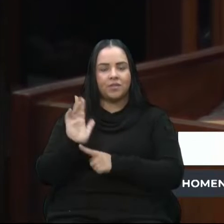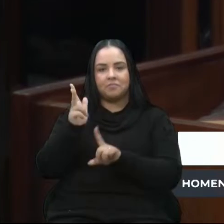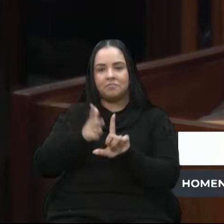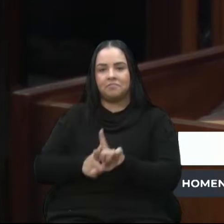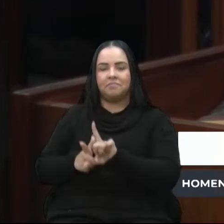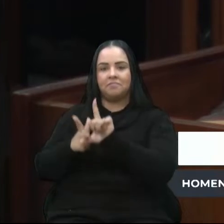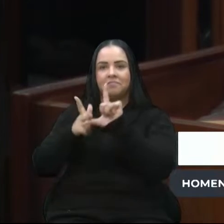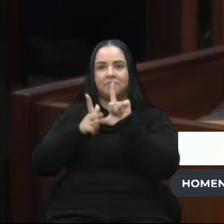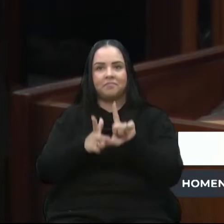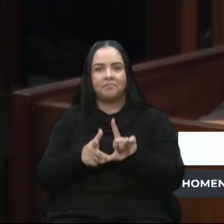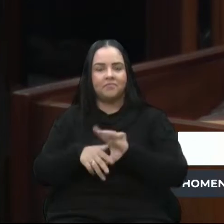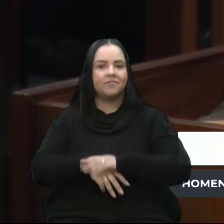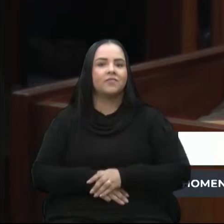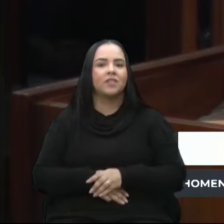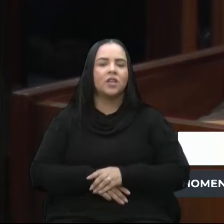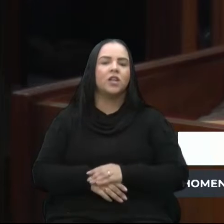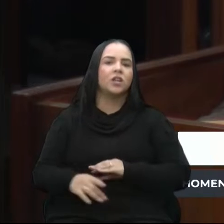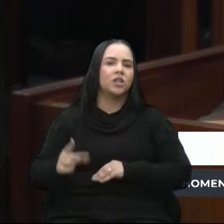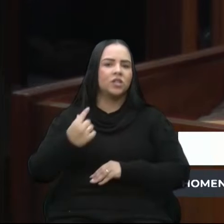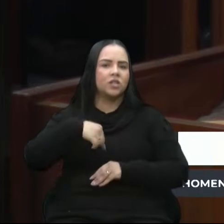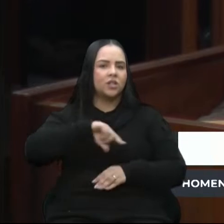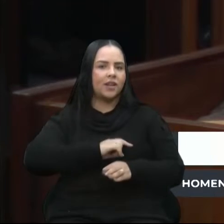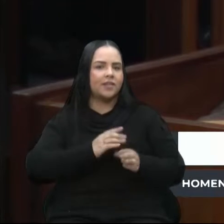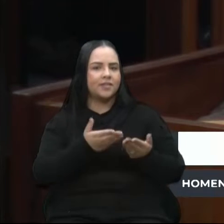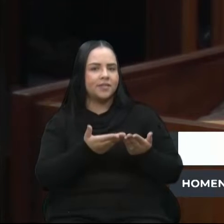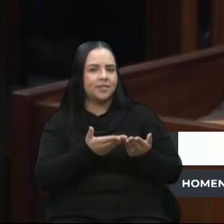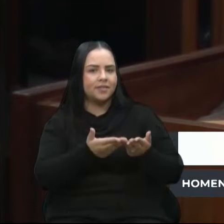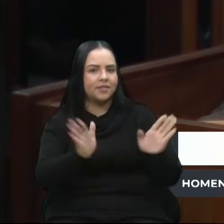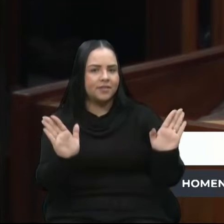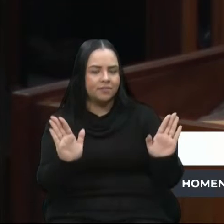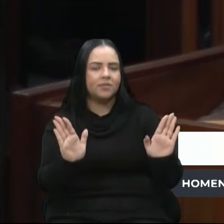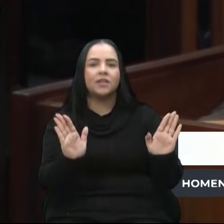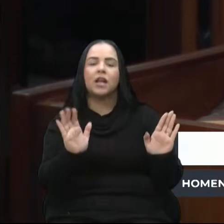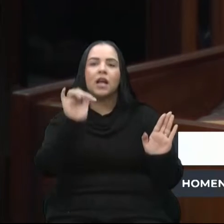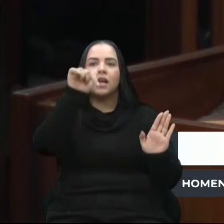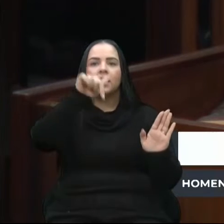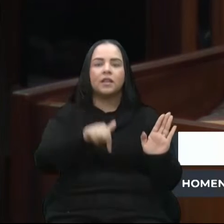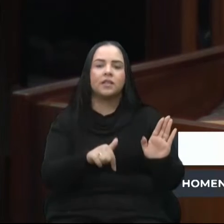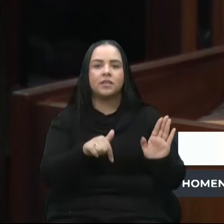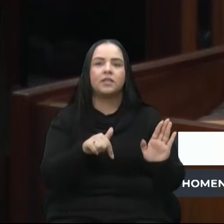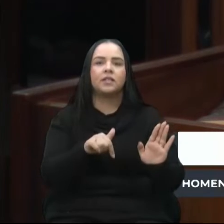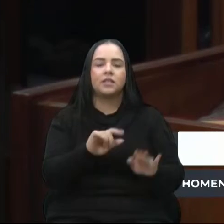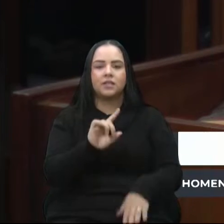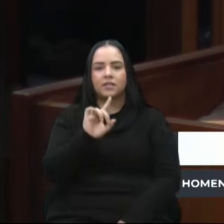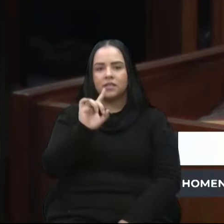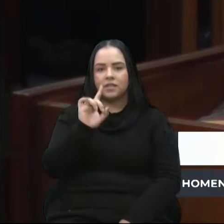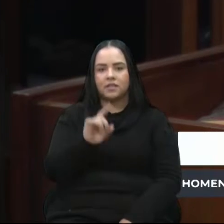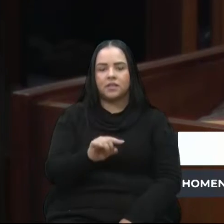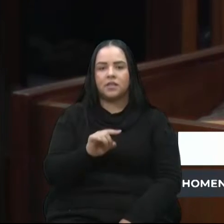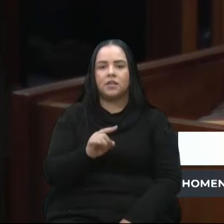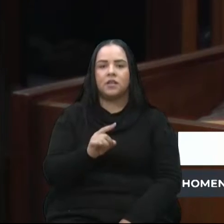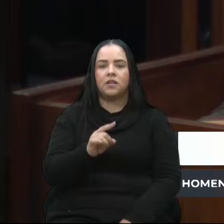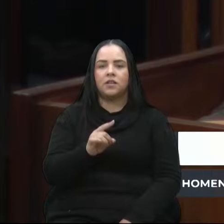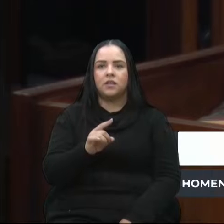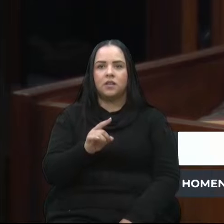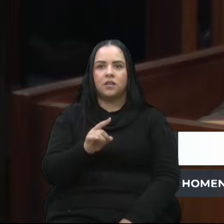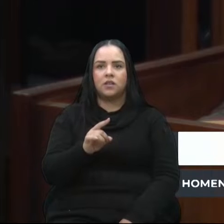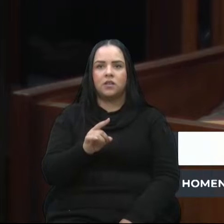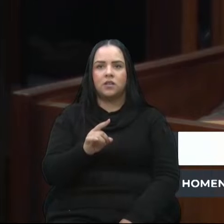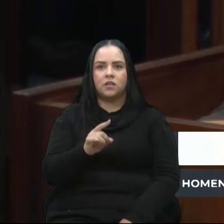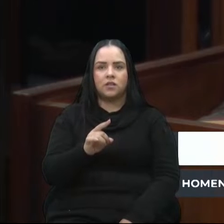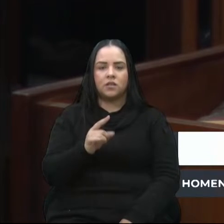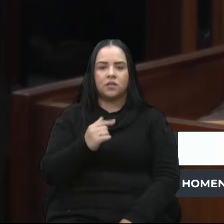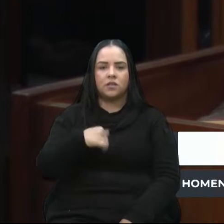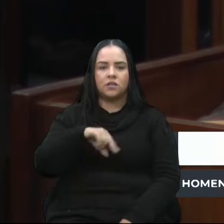lançamos o filme aqui, que foi a vossa casa que lançou